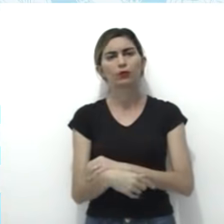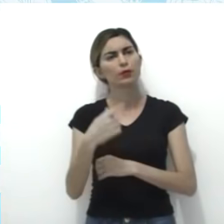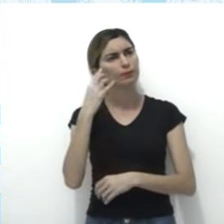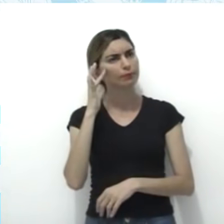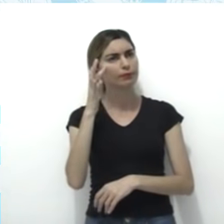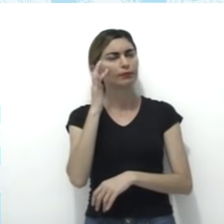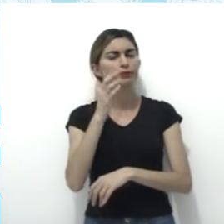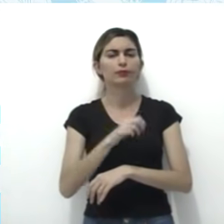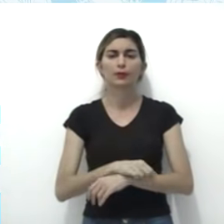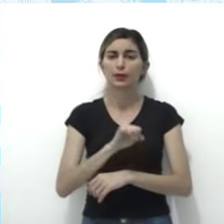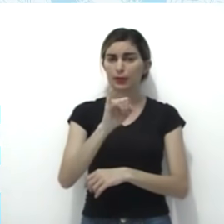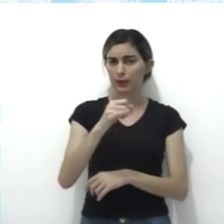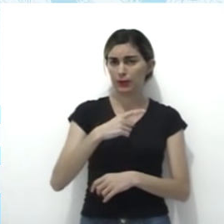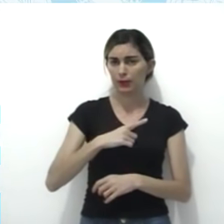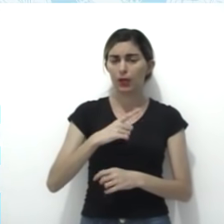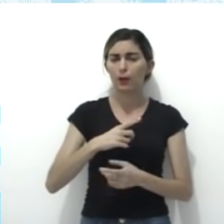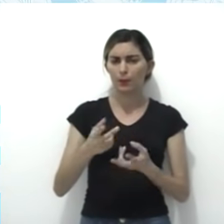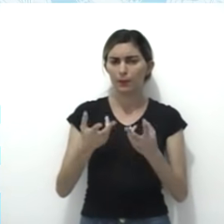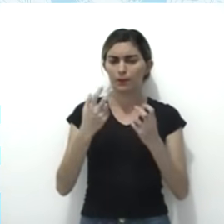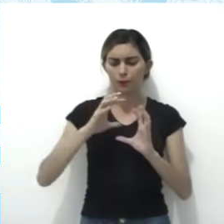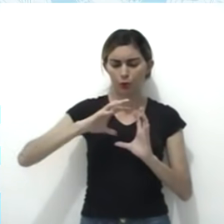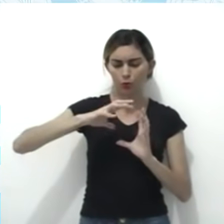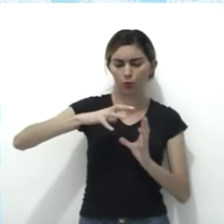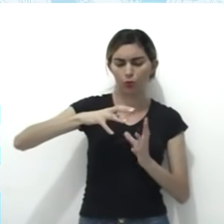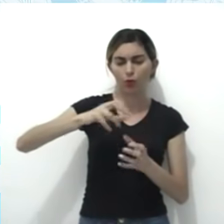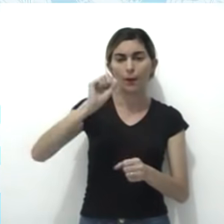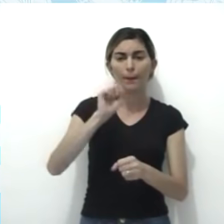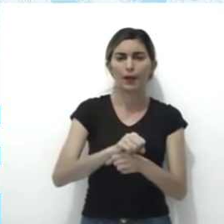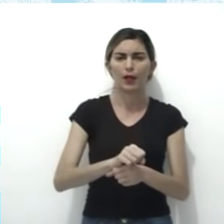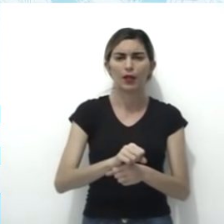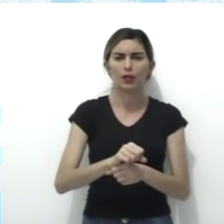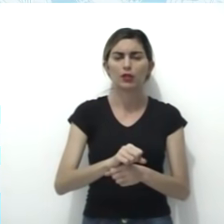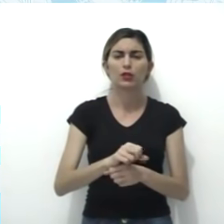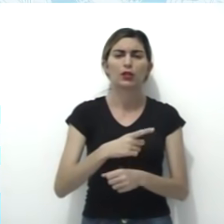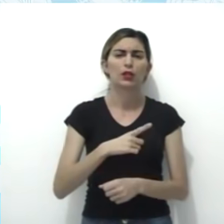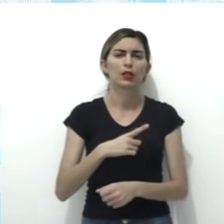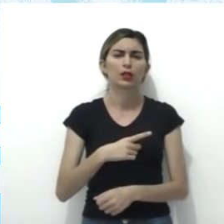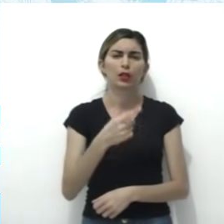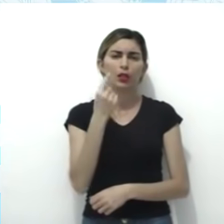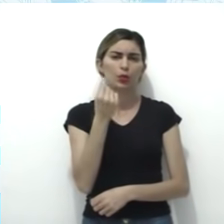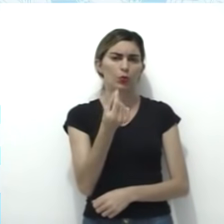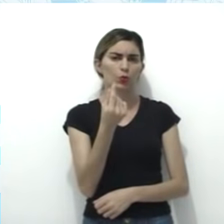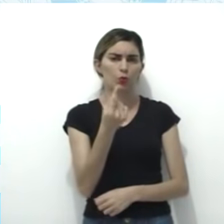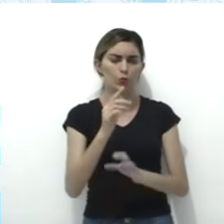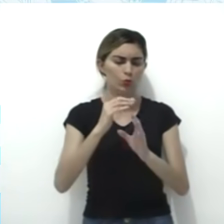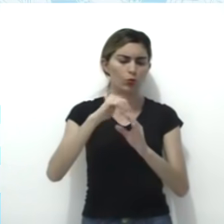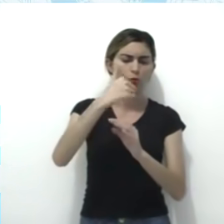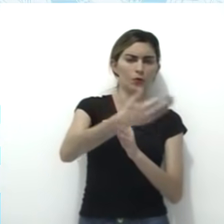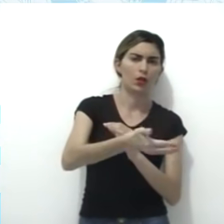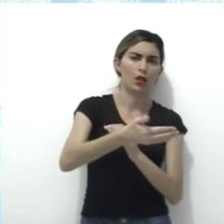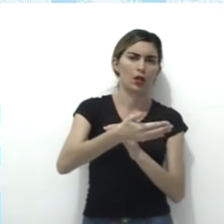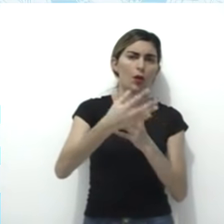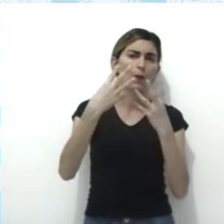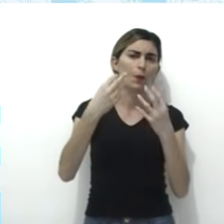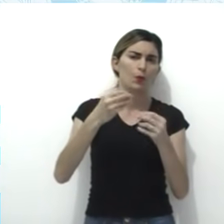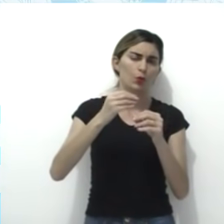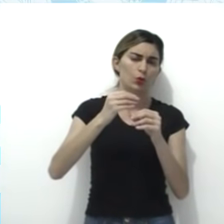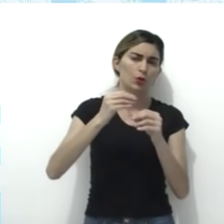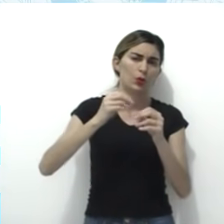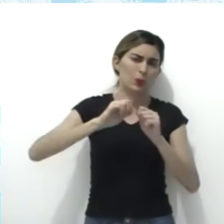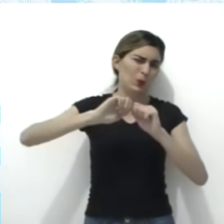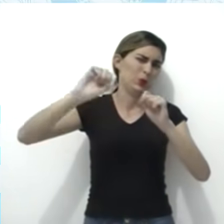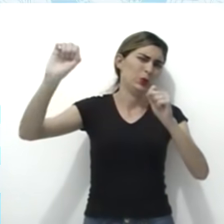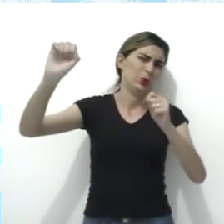boa pergunta para gente pensar gente você tava parasse de girar nós teremos no lado da terra